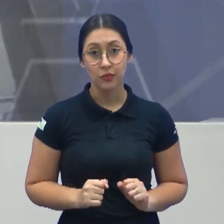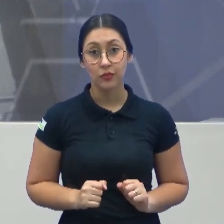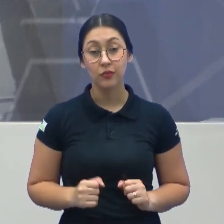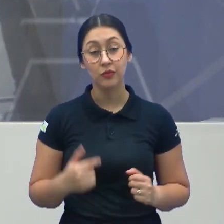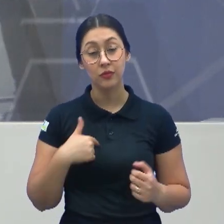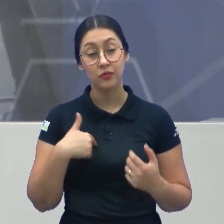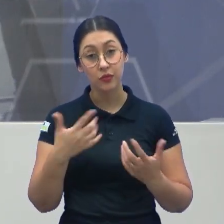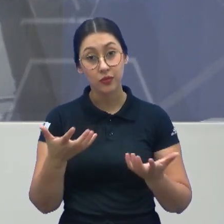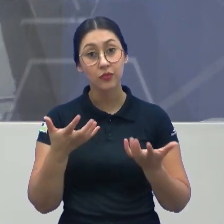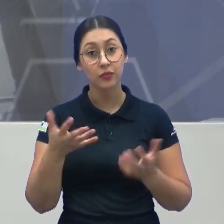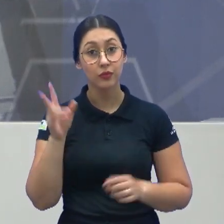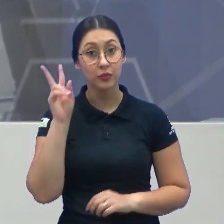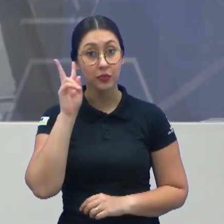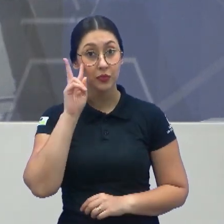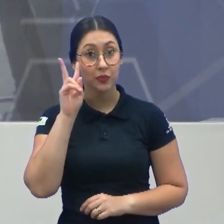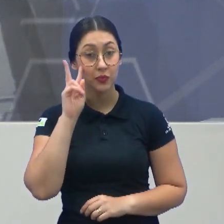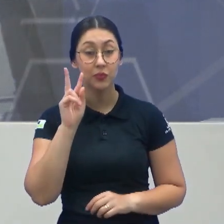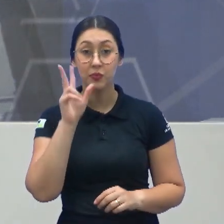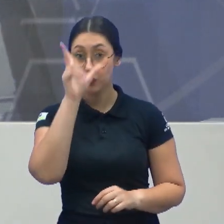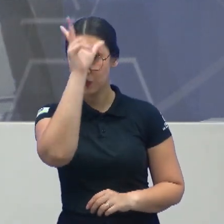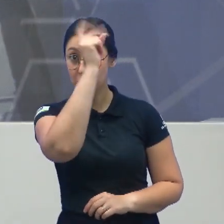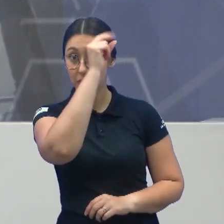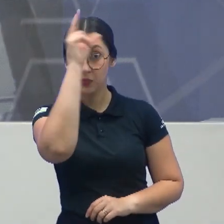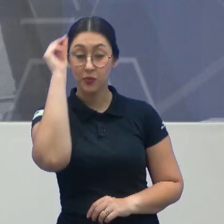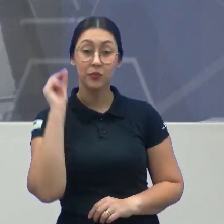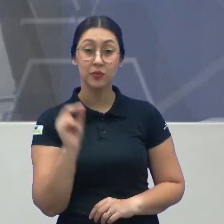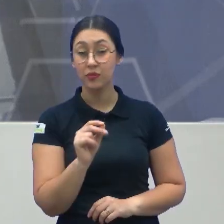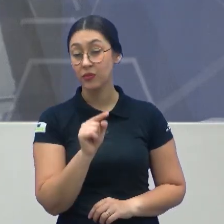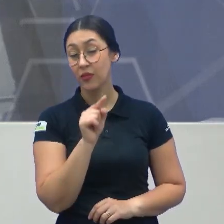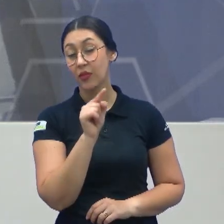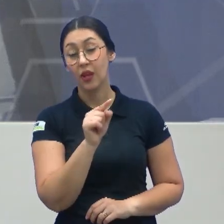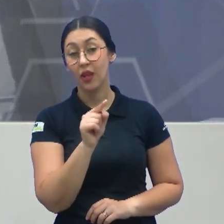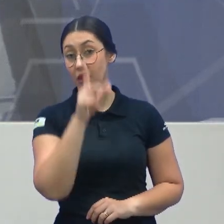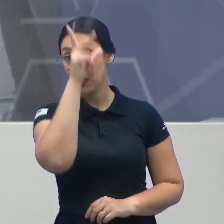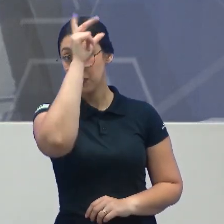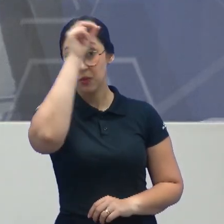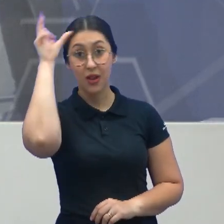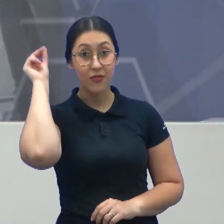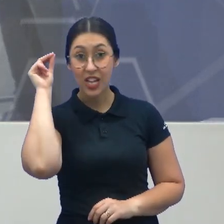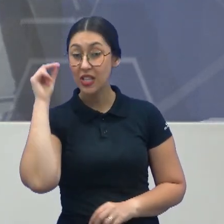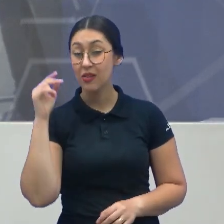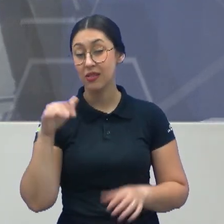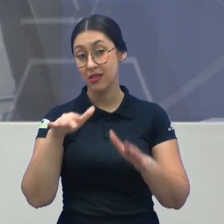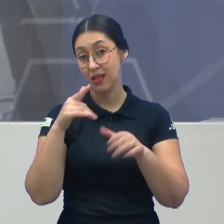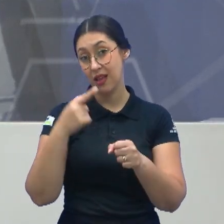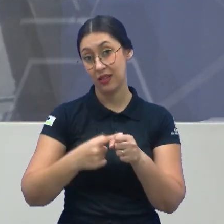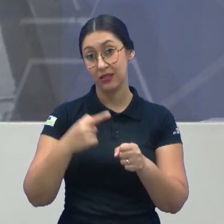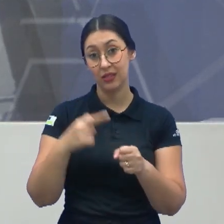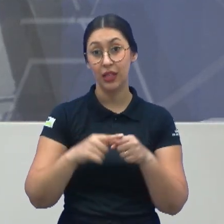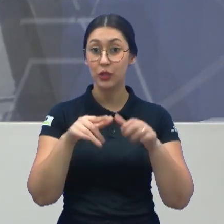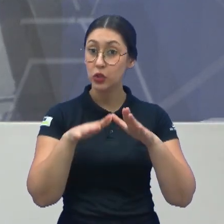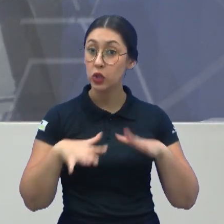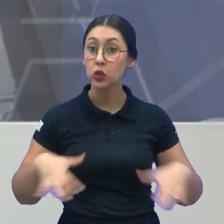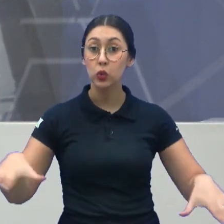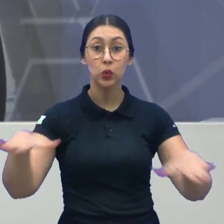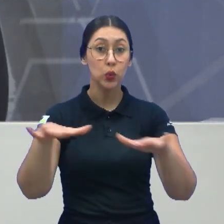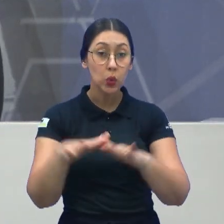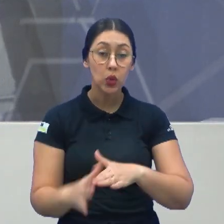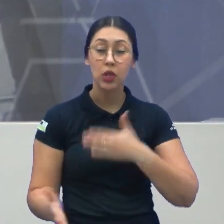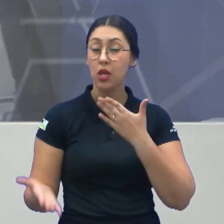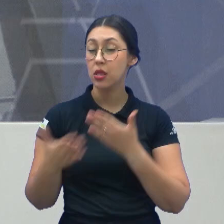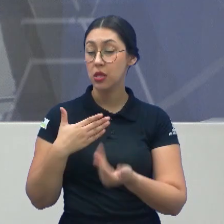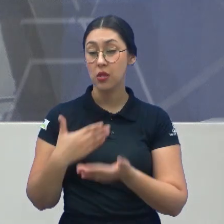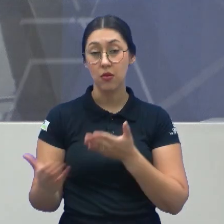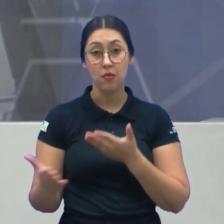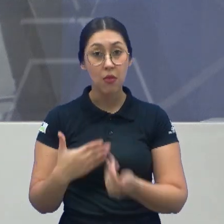só lembrar o prefeito que ele é o prefeito da cidade, que independente do vereador, da